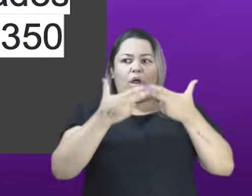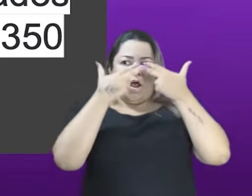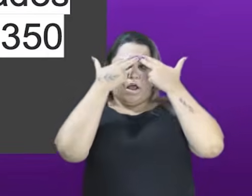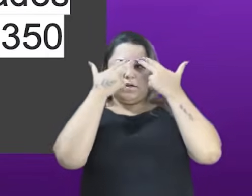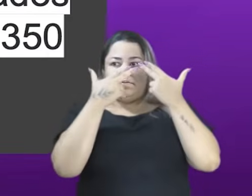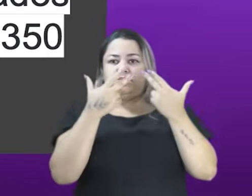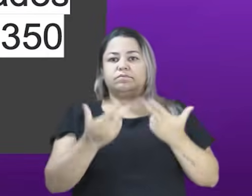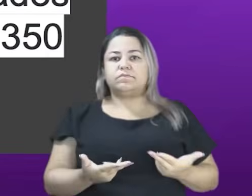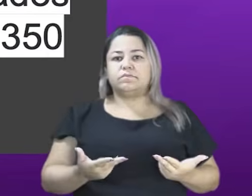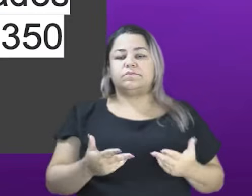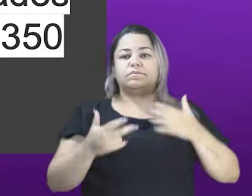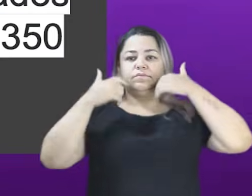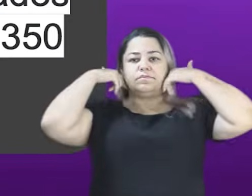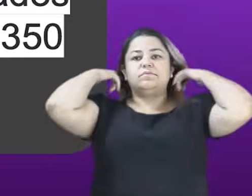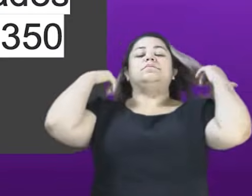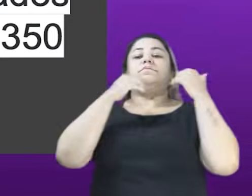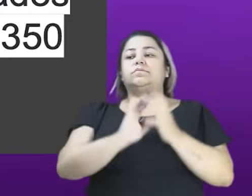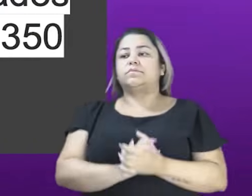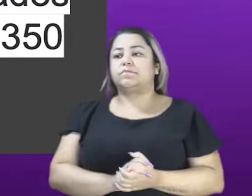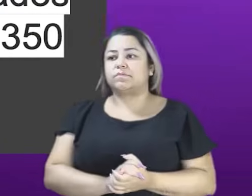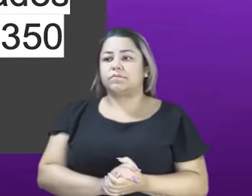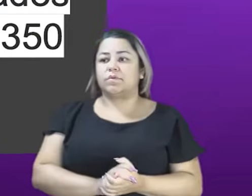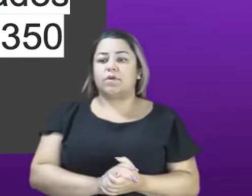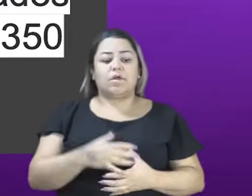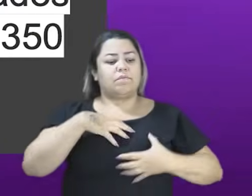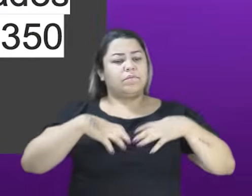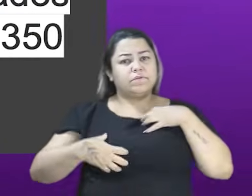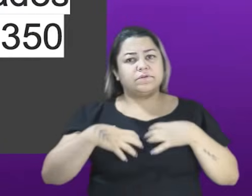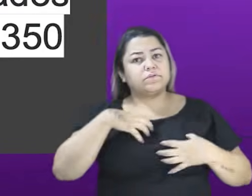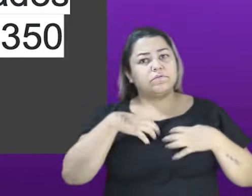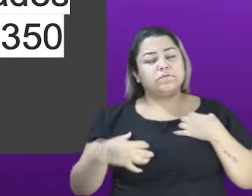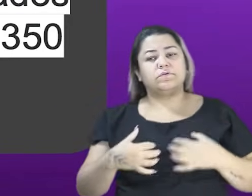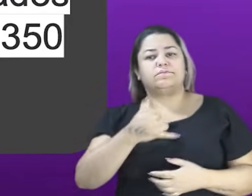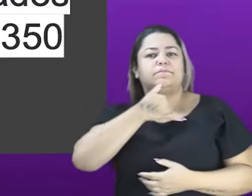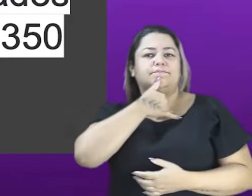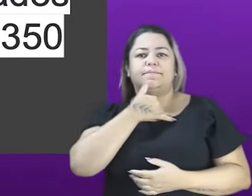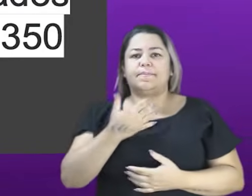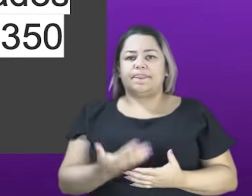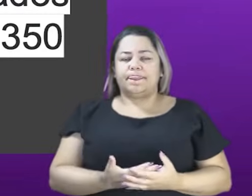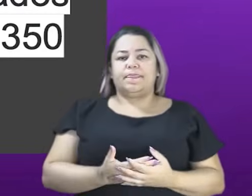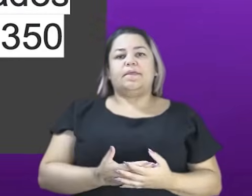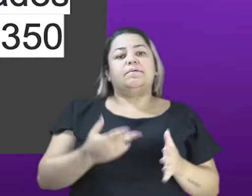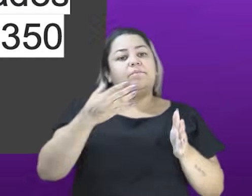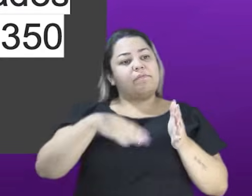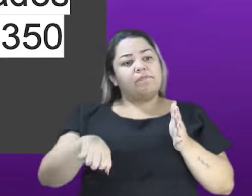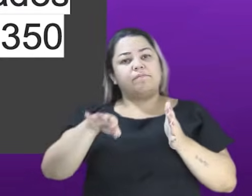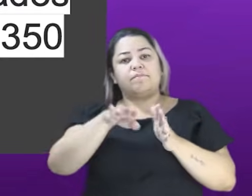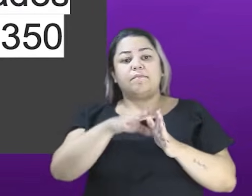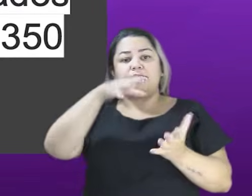muito hostil, um lugar de muitas angústias, e a chegada a esse